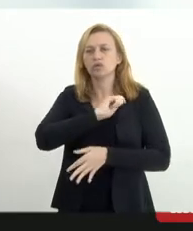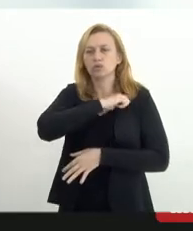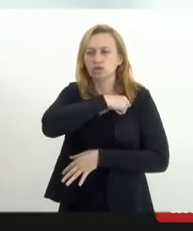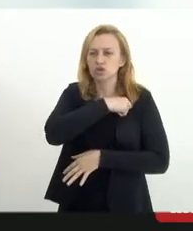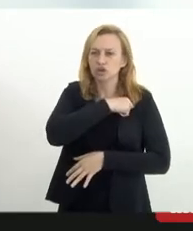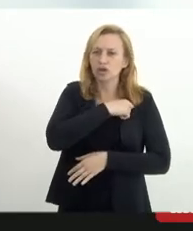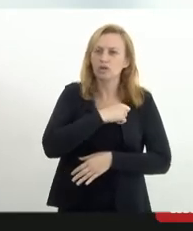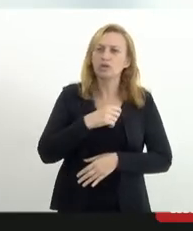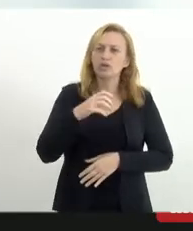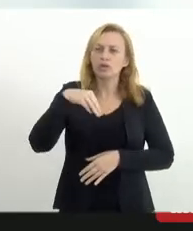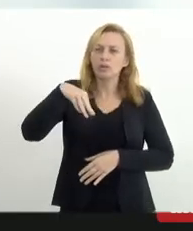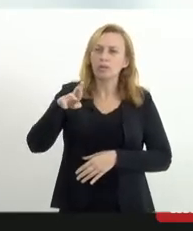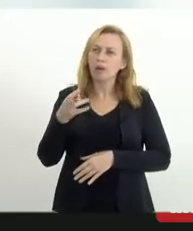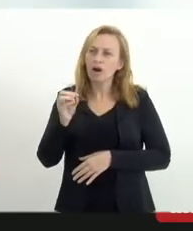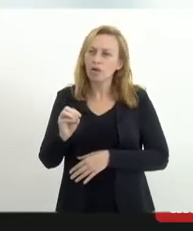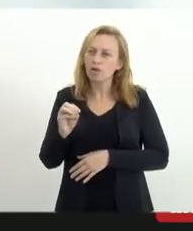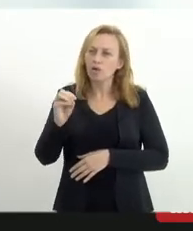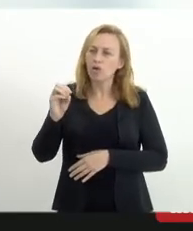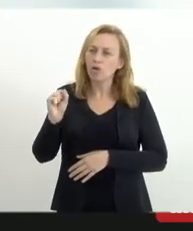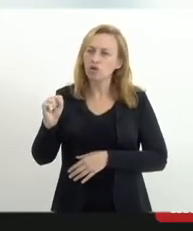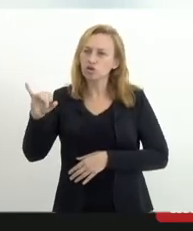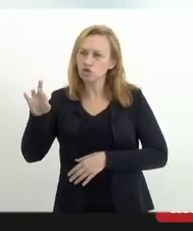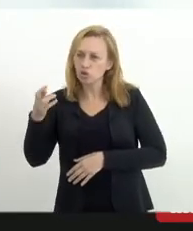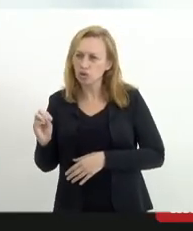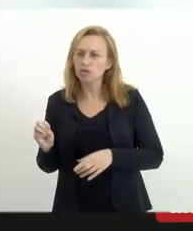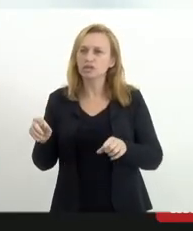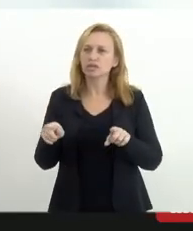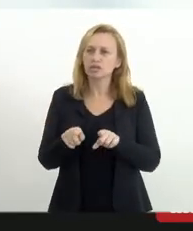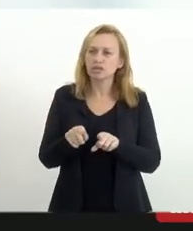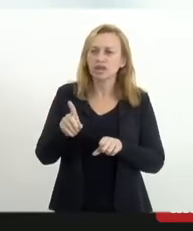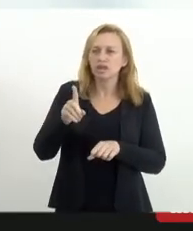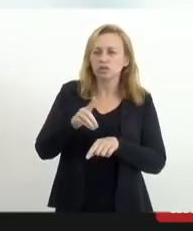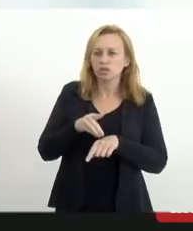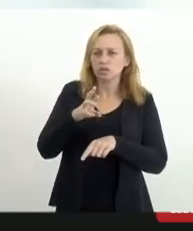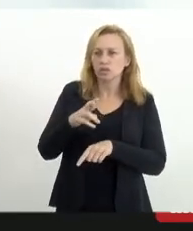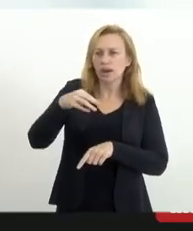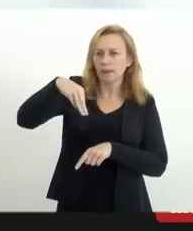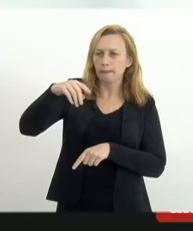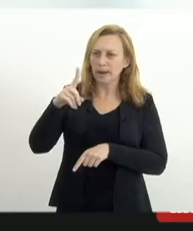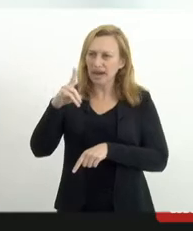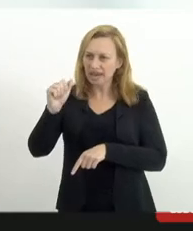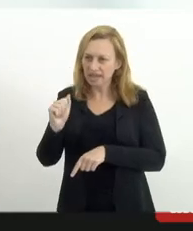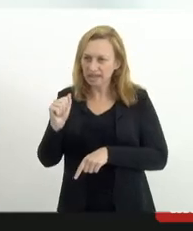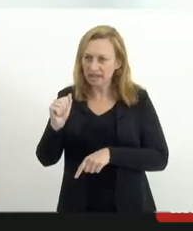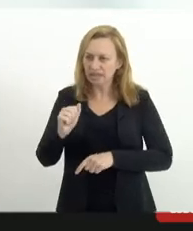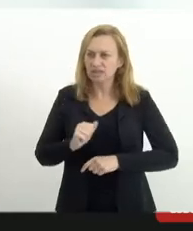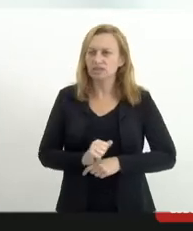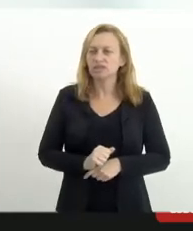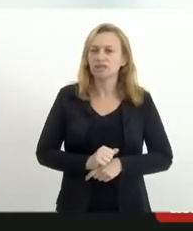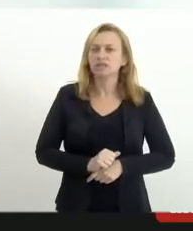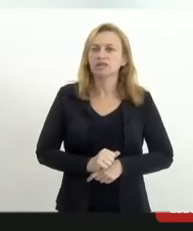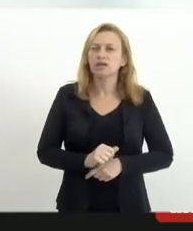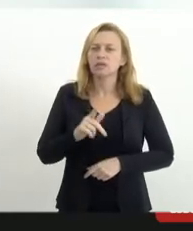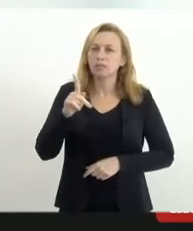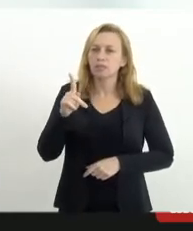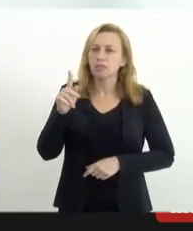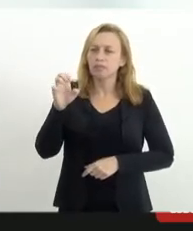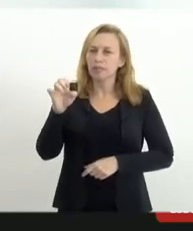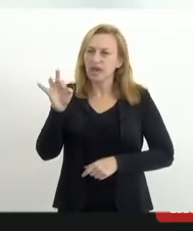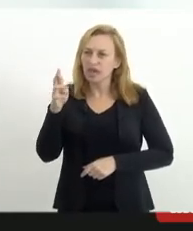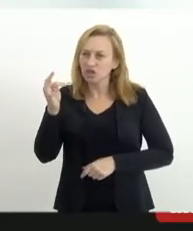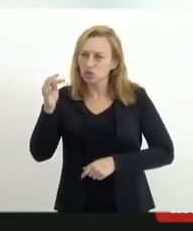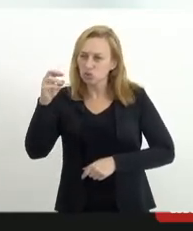doutores Mauro Osório e a doutora Magda Chambriá, da Unpetro, mesmo com